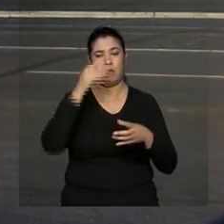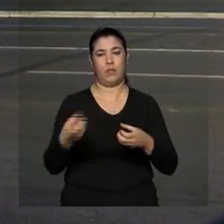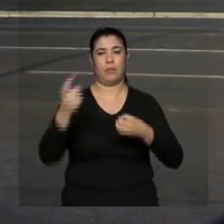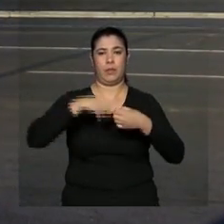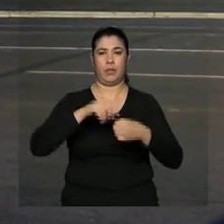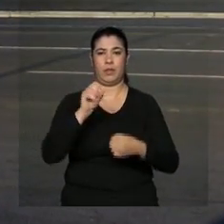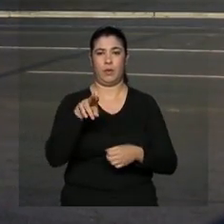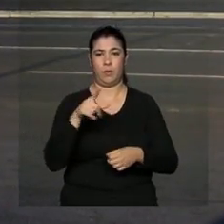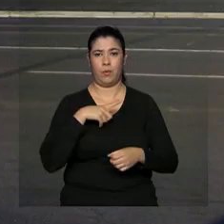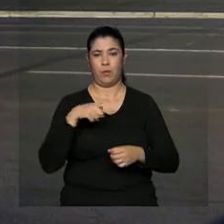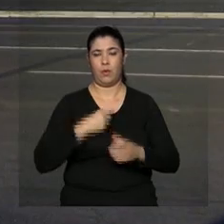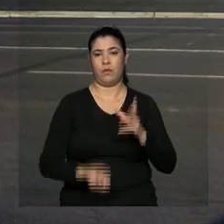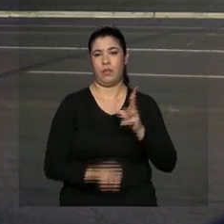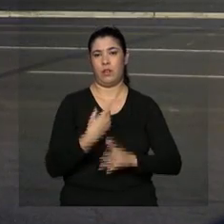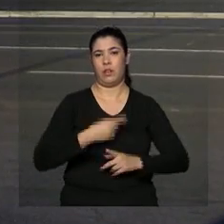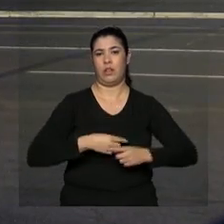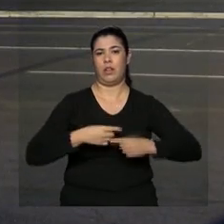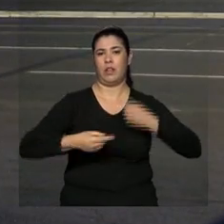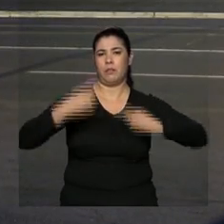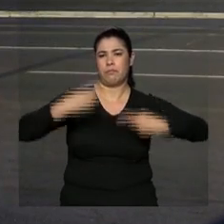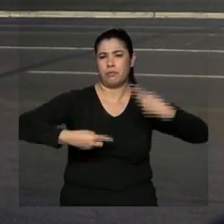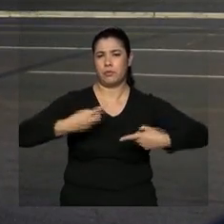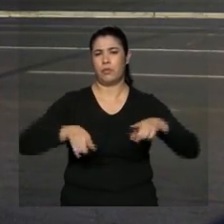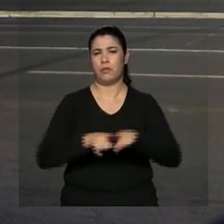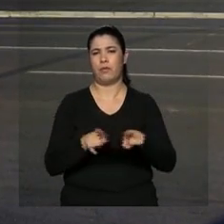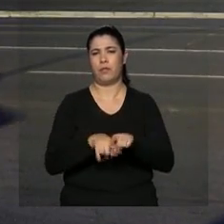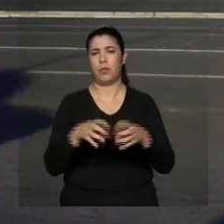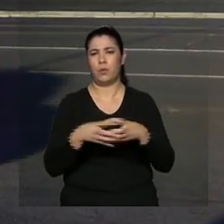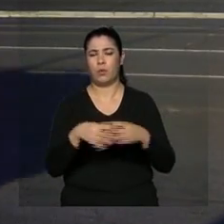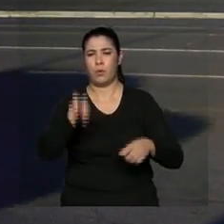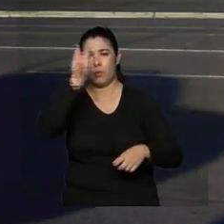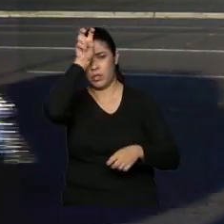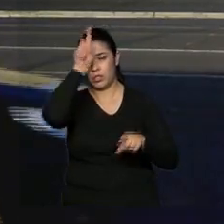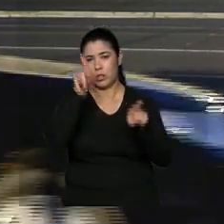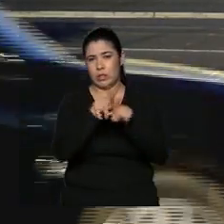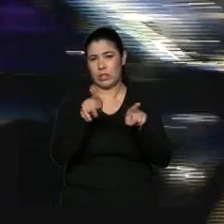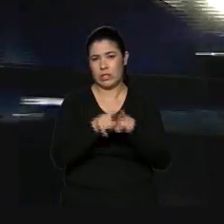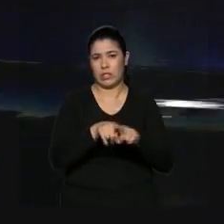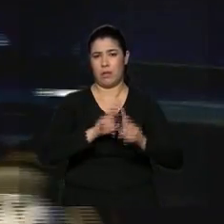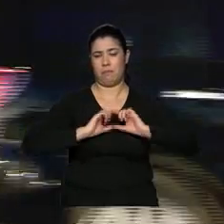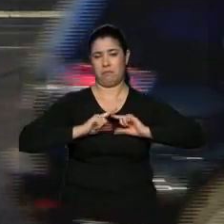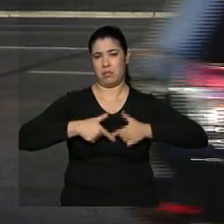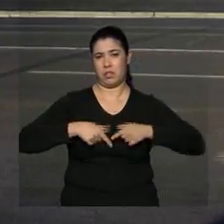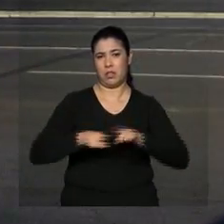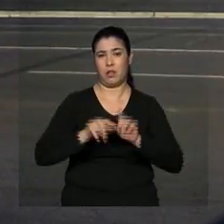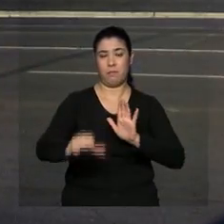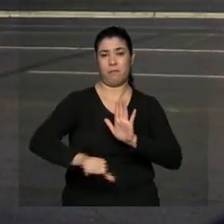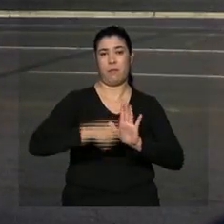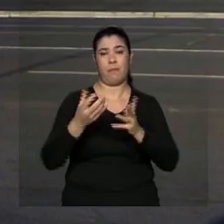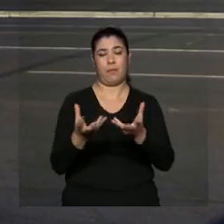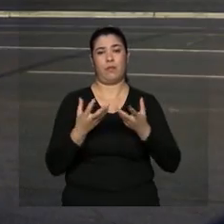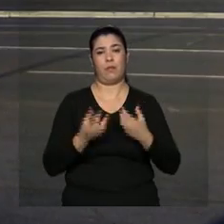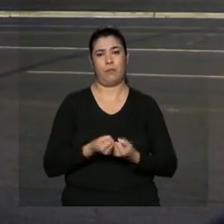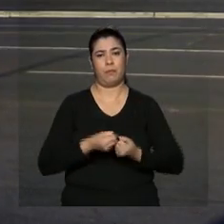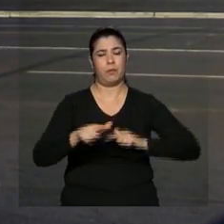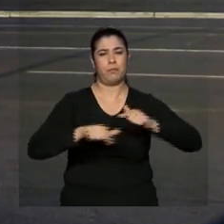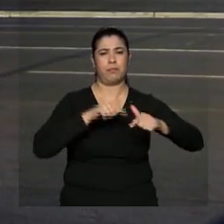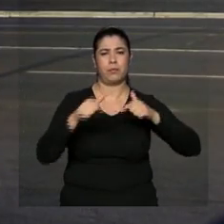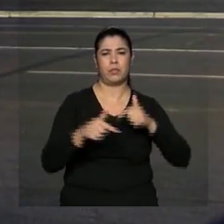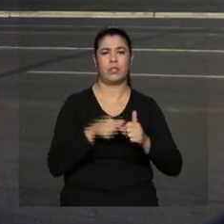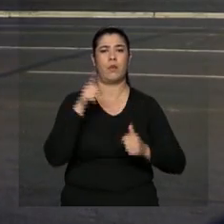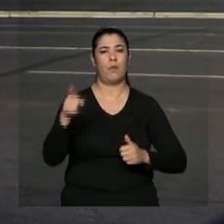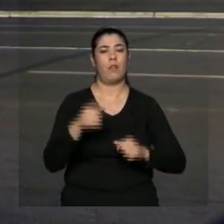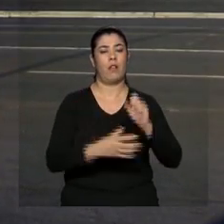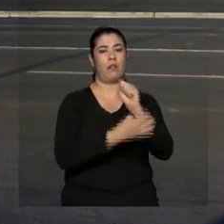para evitar conflitos entre egípcios e israelenses. No Haiti, o país assumiu pela primeira vez tarefas de coordenação